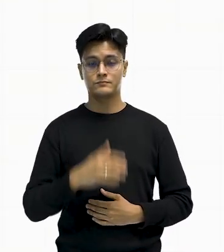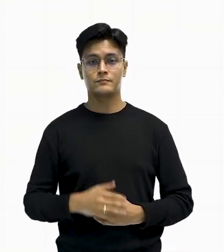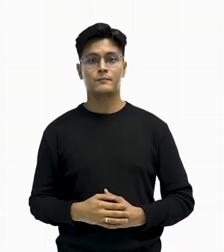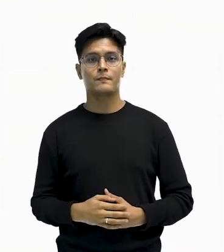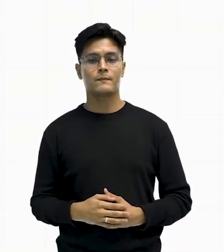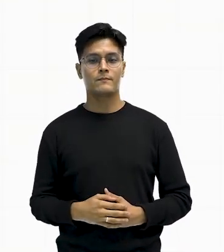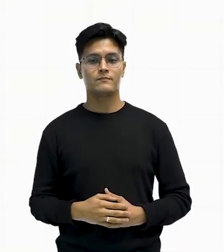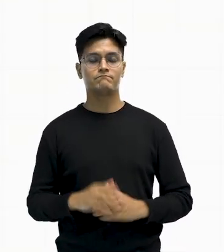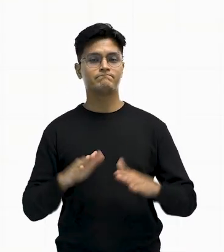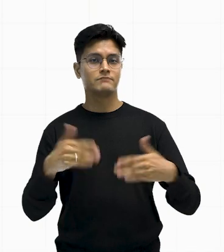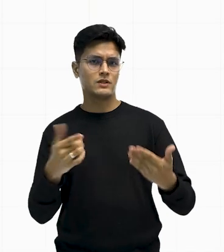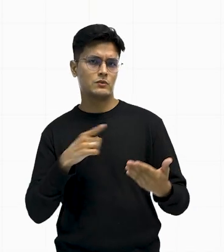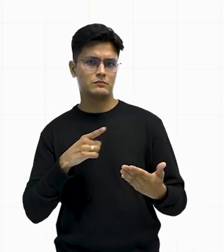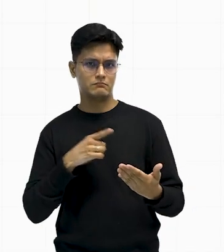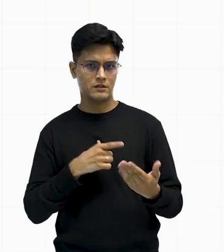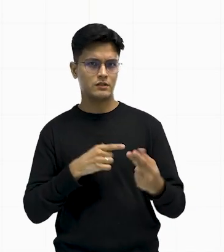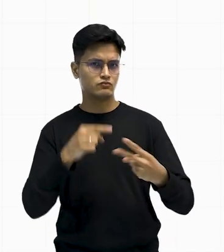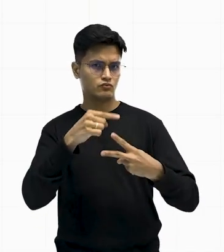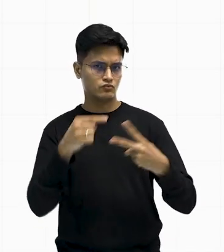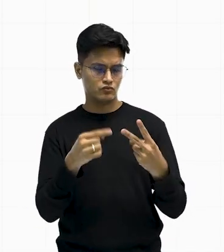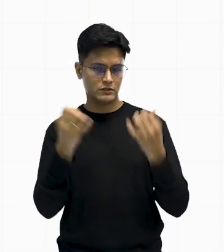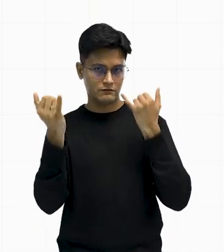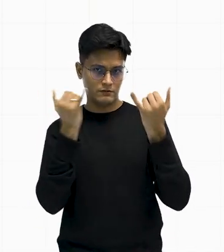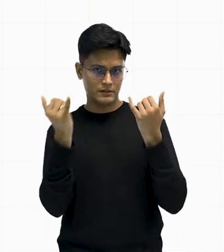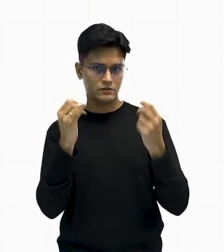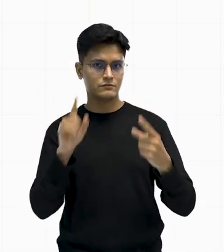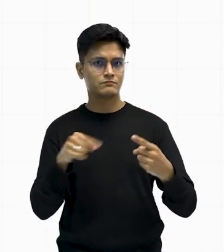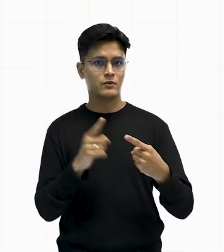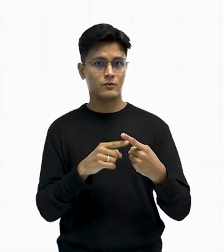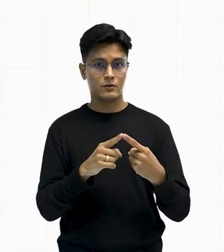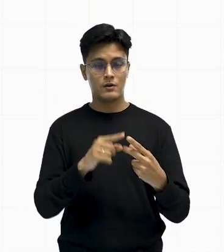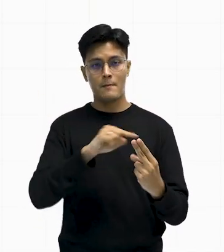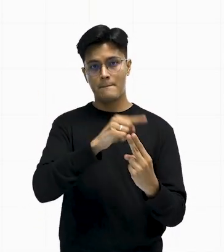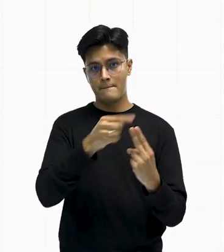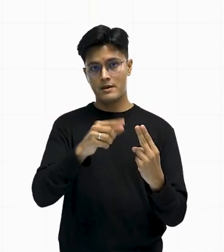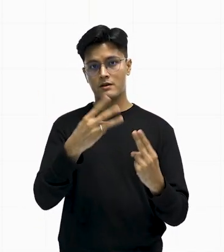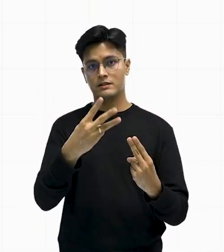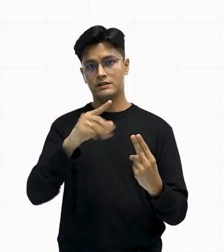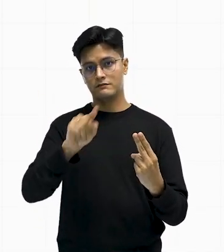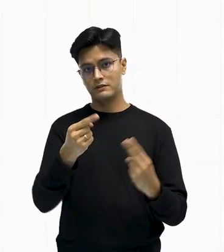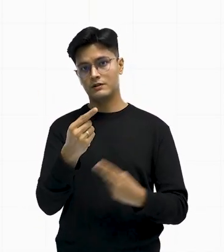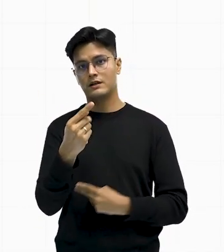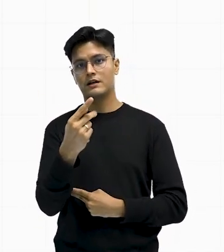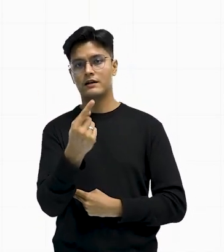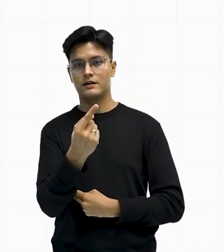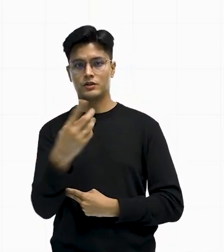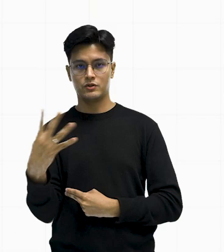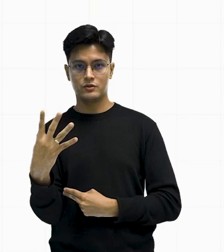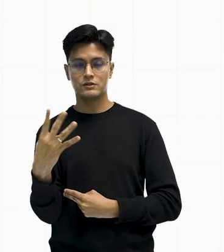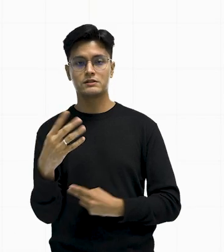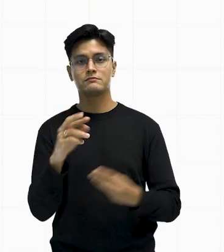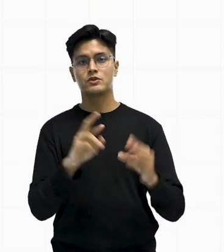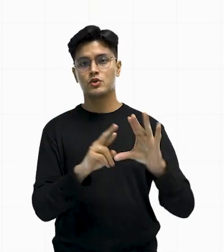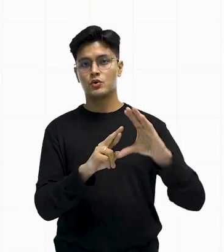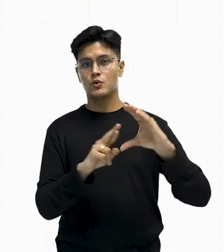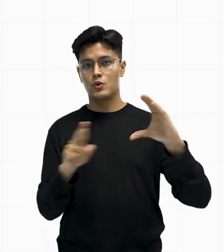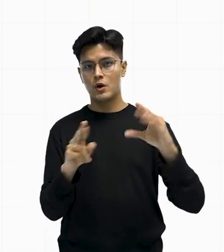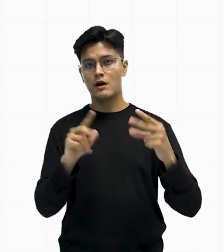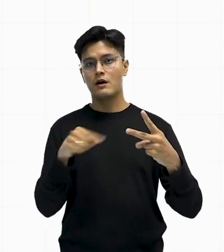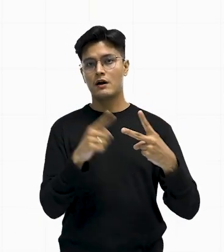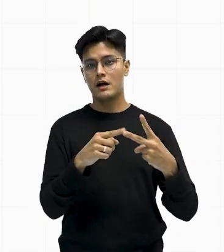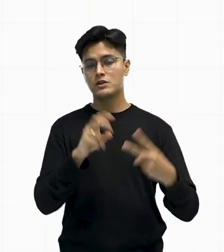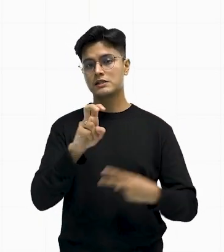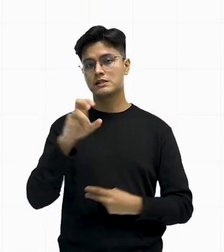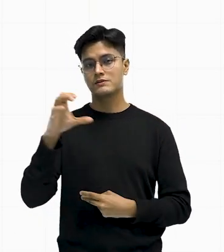Beleza, então temos aí as duas informações que no caso são o π igual a 3,14 e o raio medindo